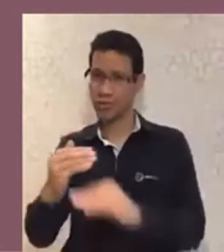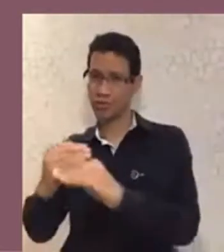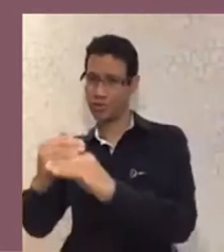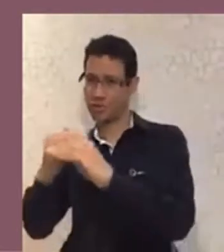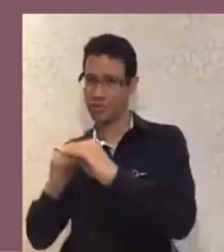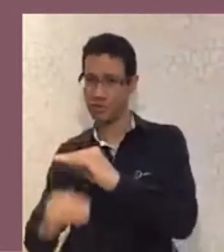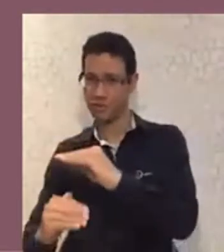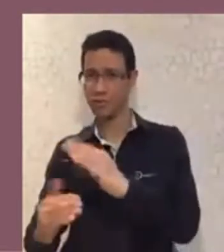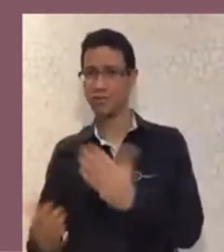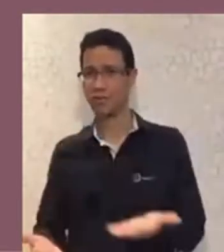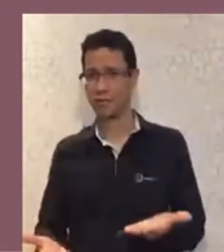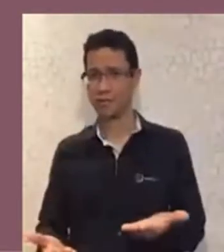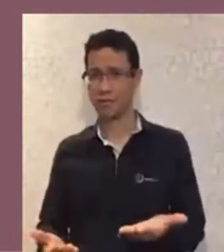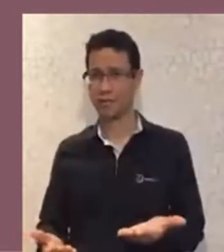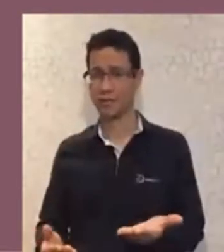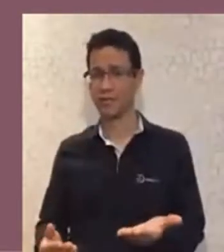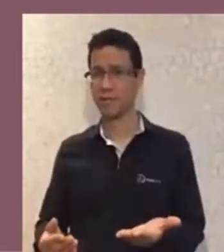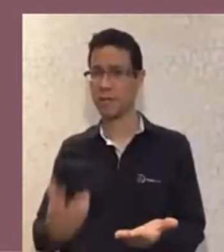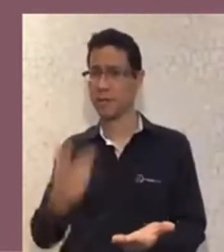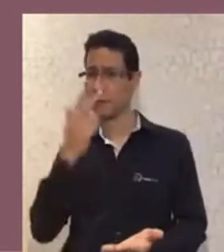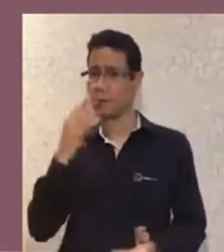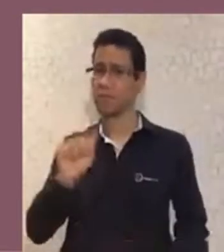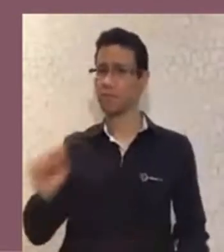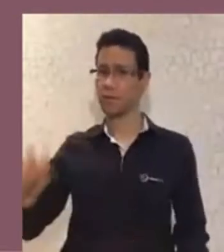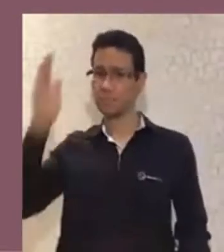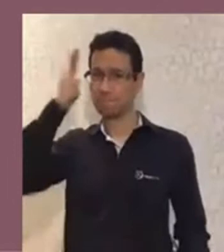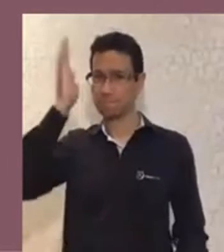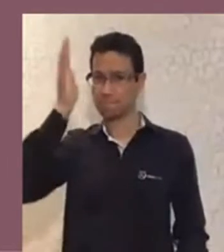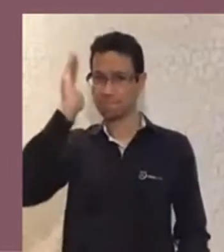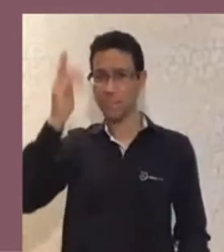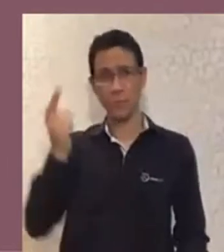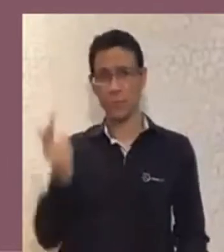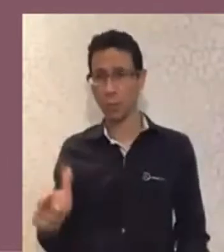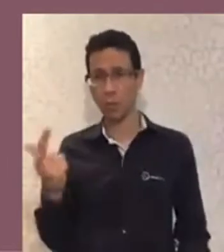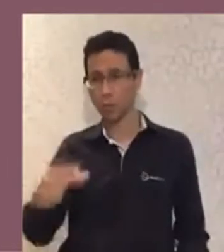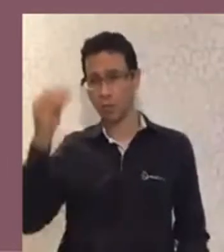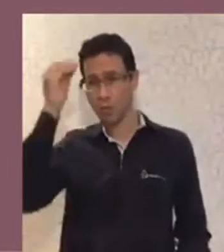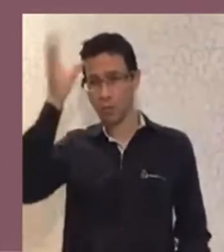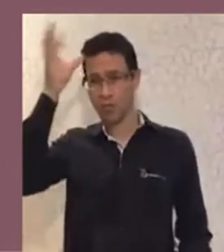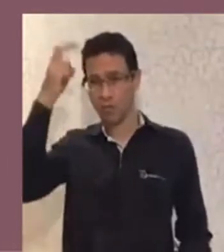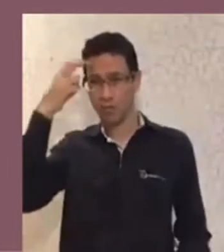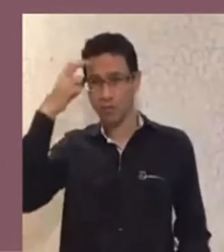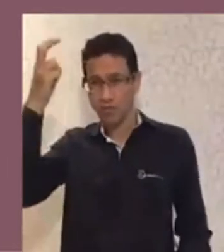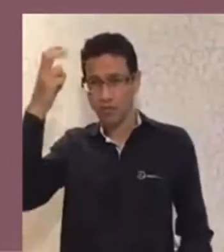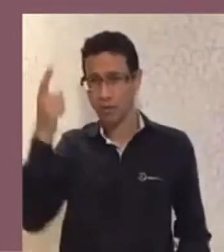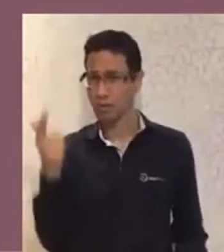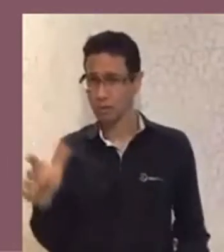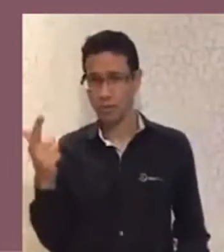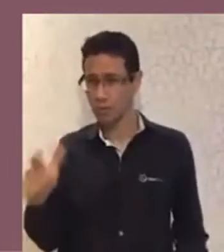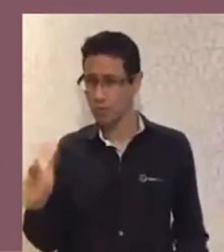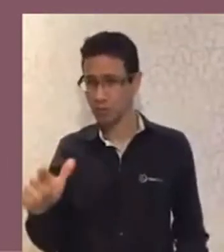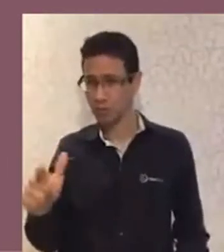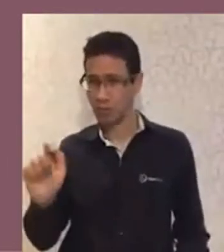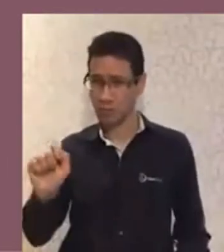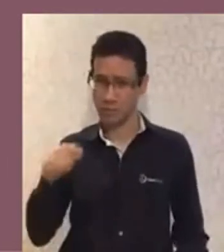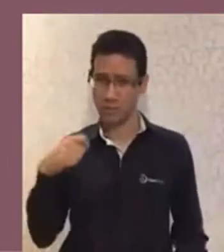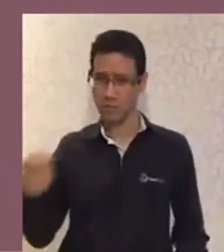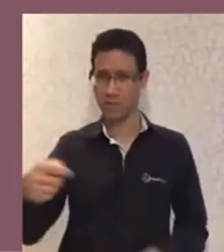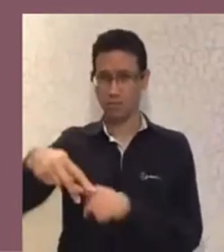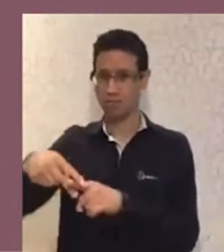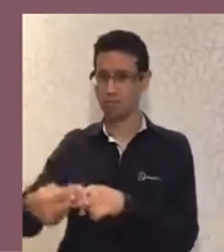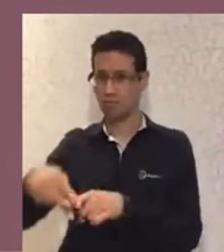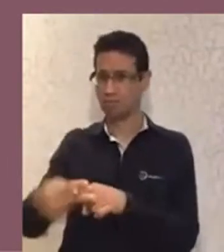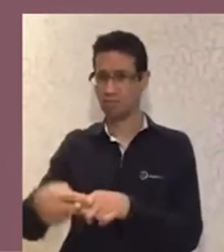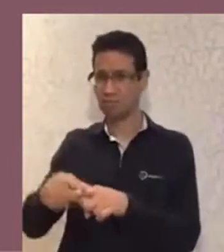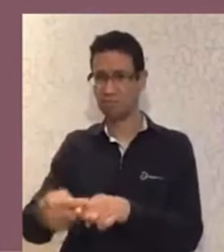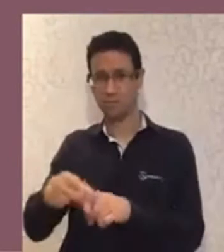tinham inteligência suficiente e de que eles eram meros instrumentos de trabalho, e isso, conforme eu já disse, a